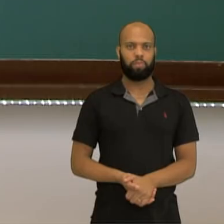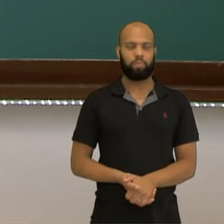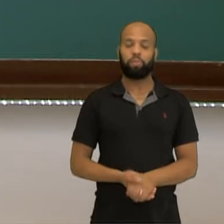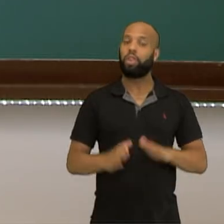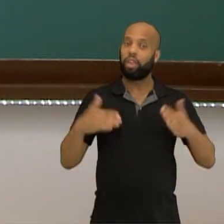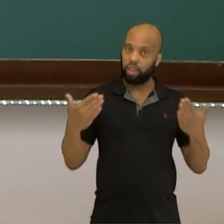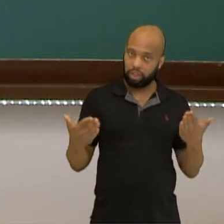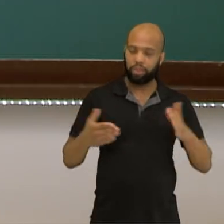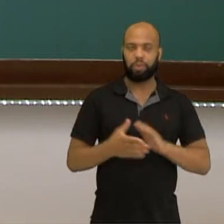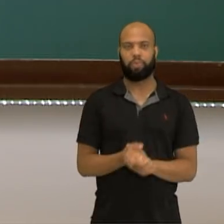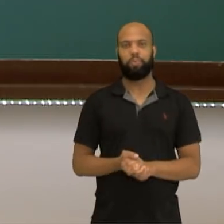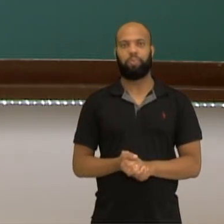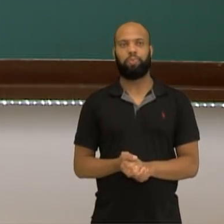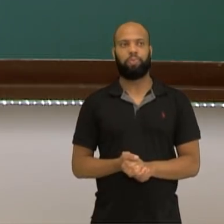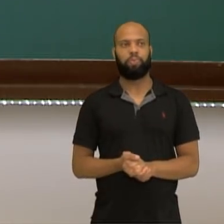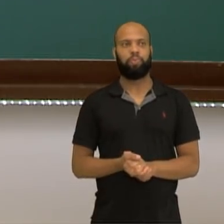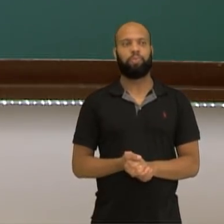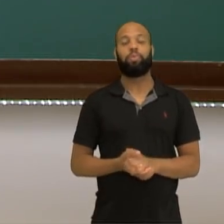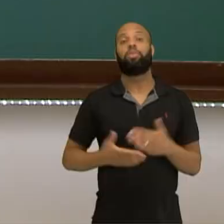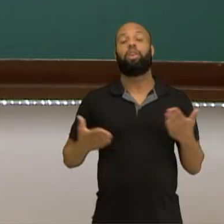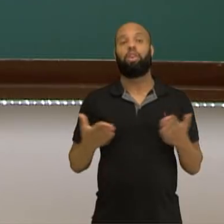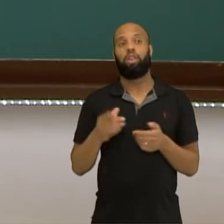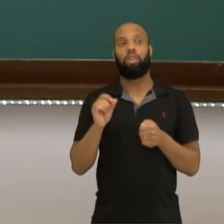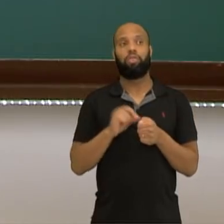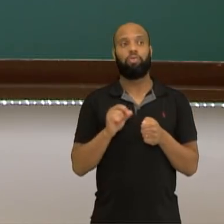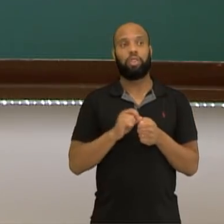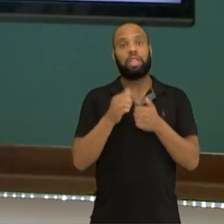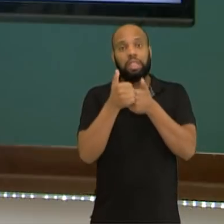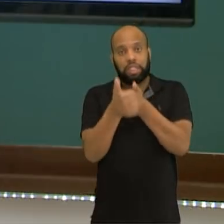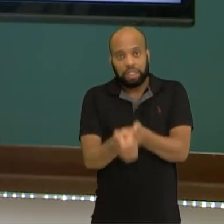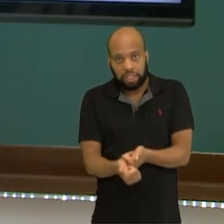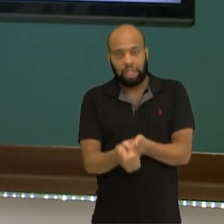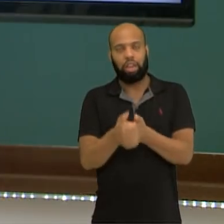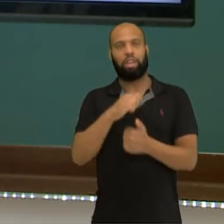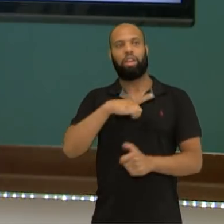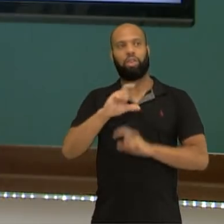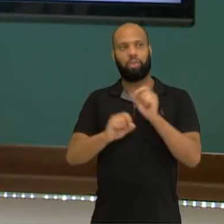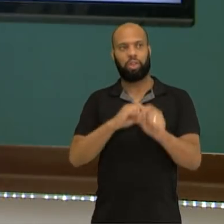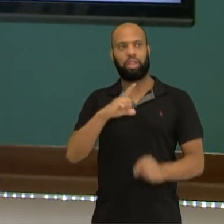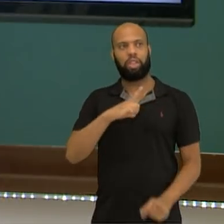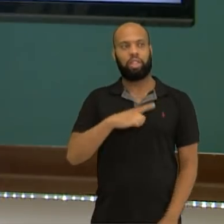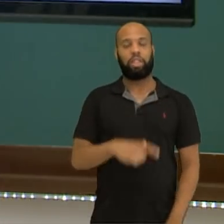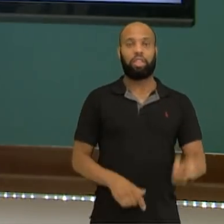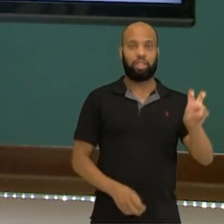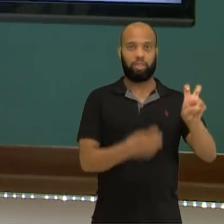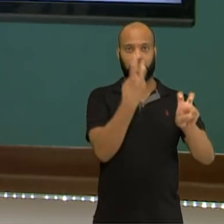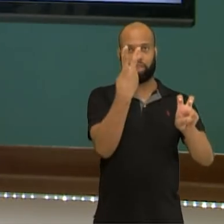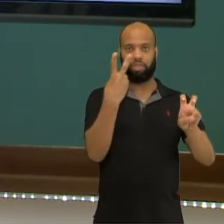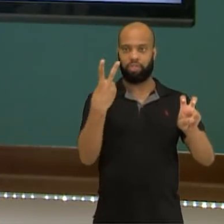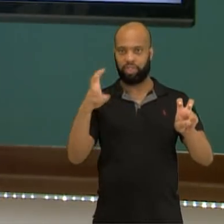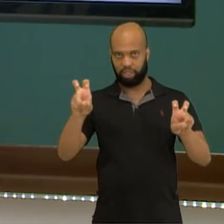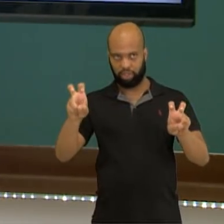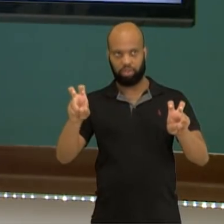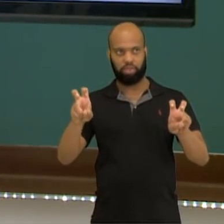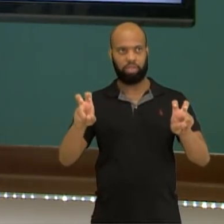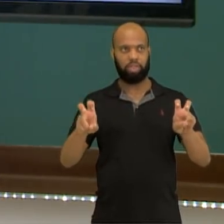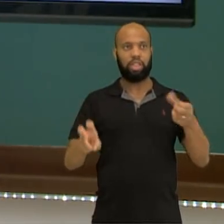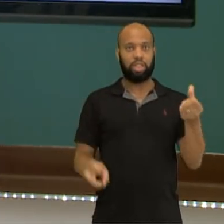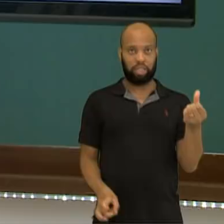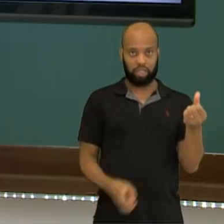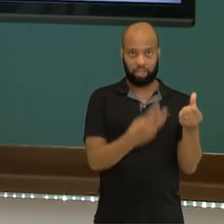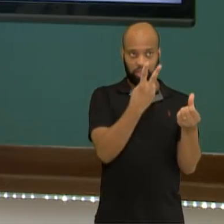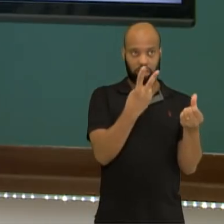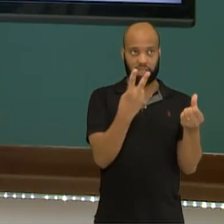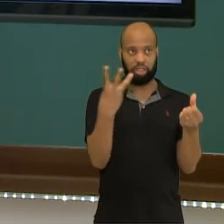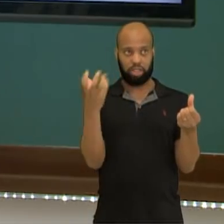E aí, pessoal? Seguindo a sequência, eu vou ter o quê? 5 ao quadrado, 25, 6 ao quadrado, 36,